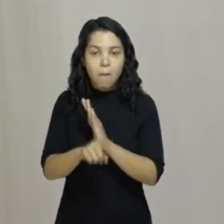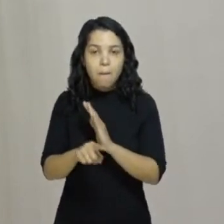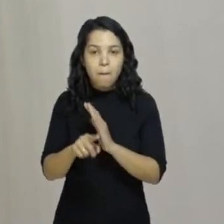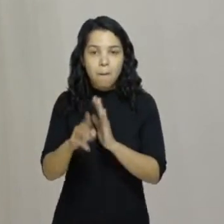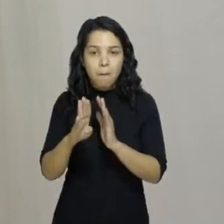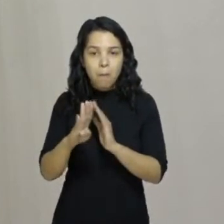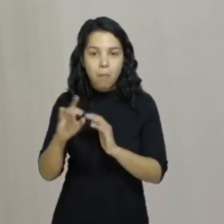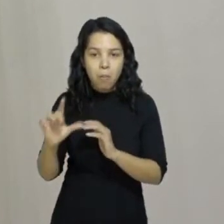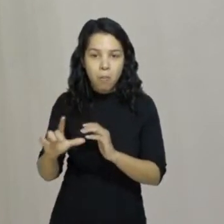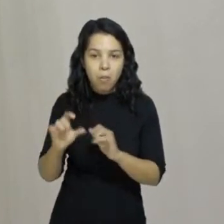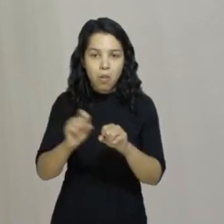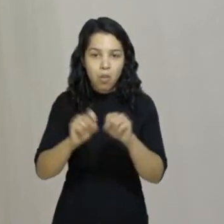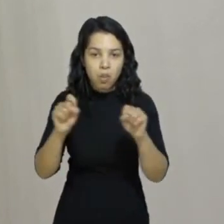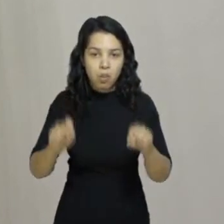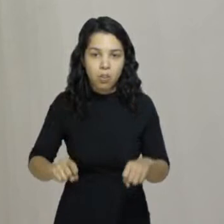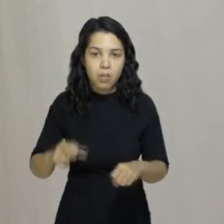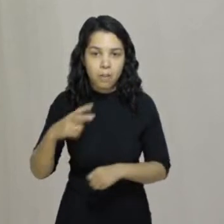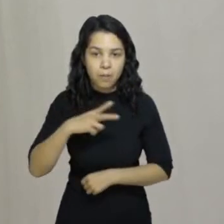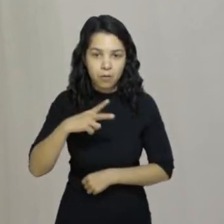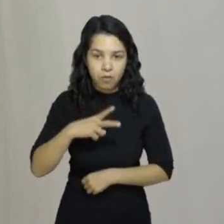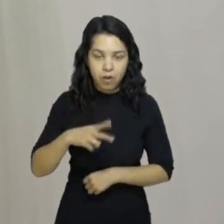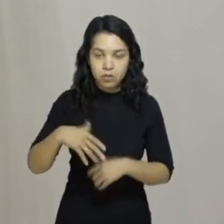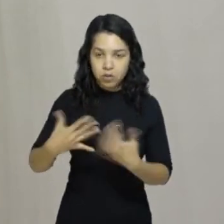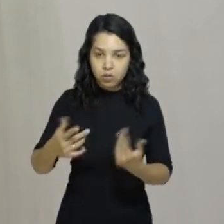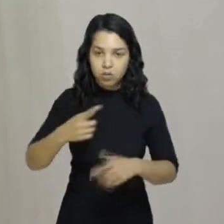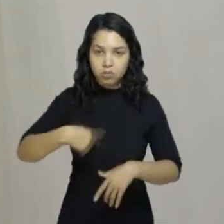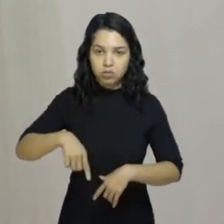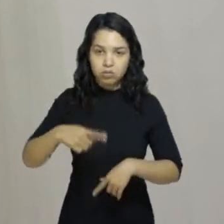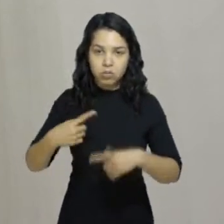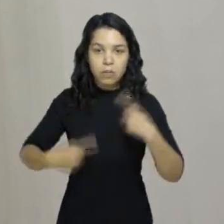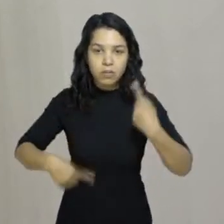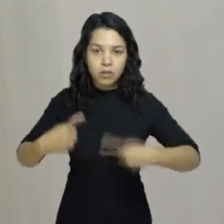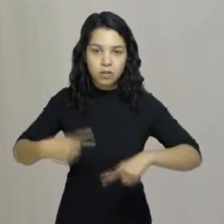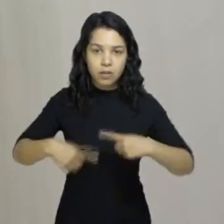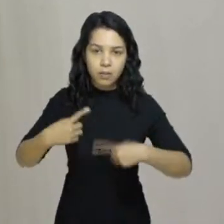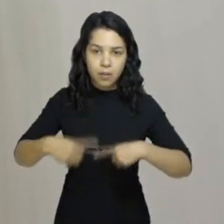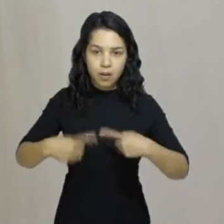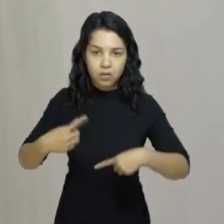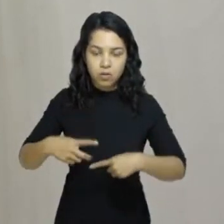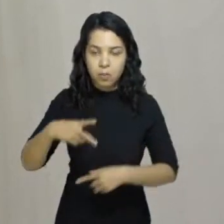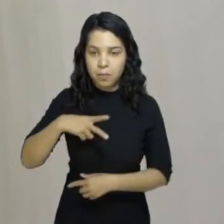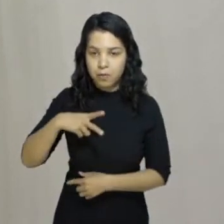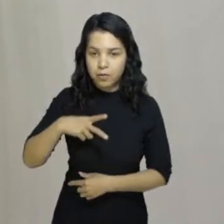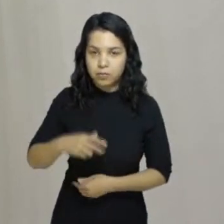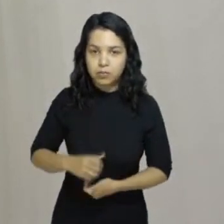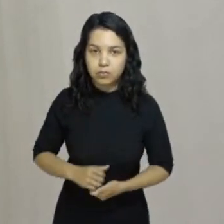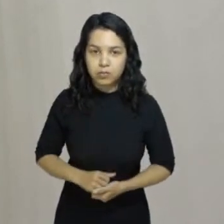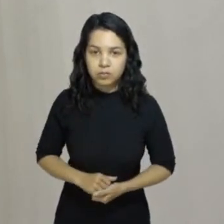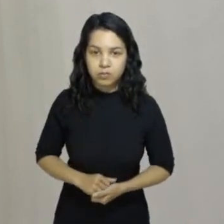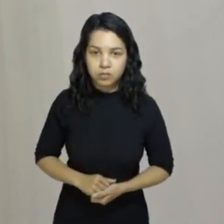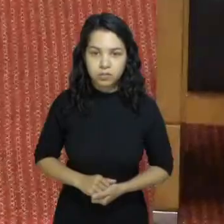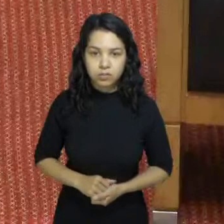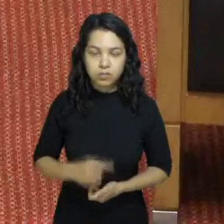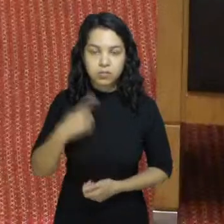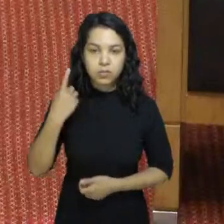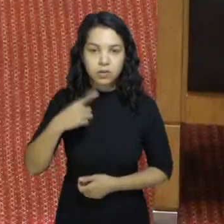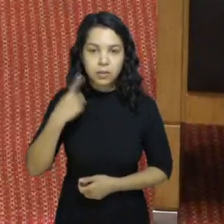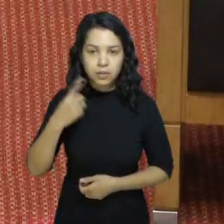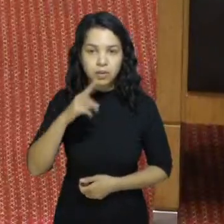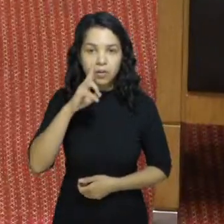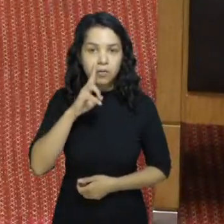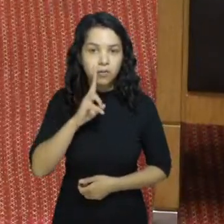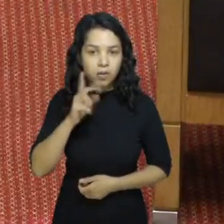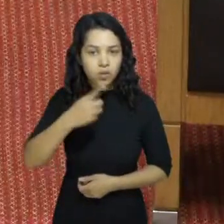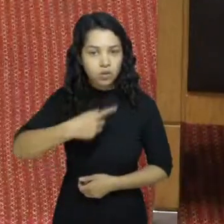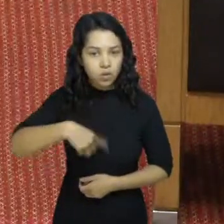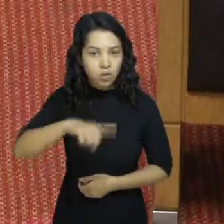tem casando por favor fazer o debate é privado Nobre Deputado Ivan nós temos